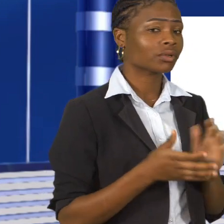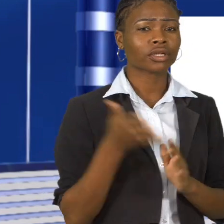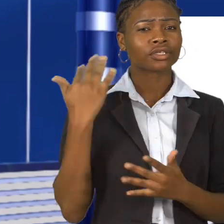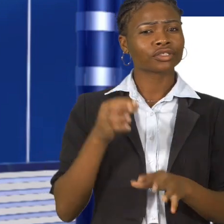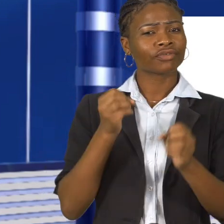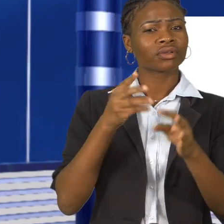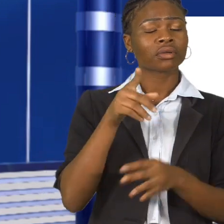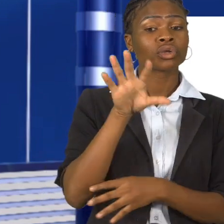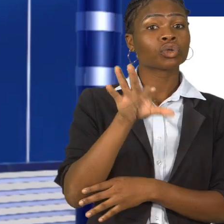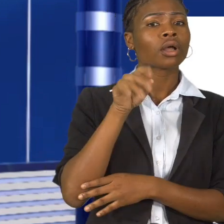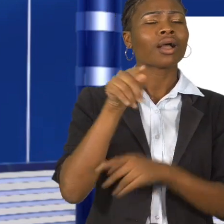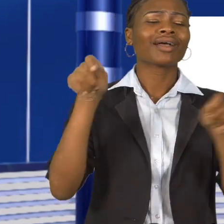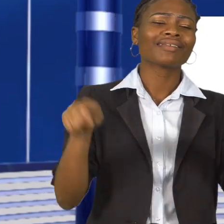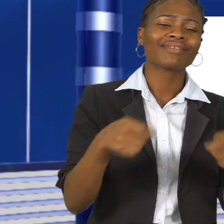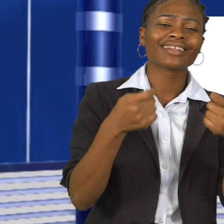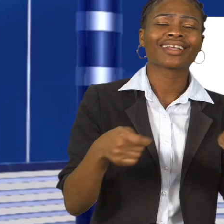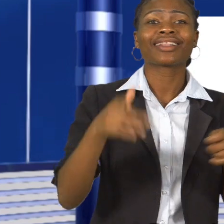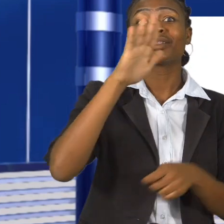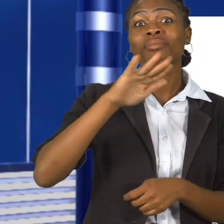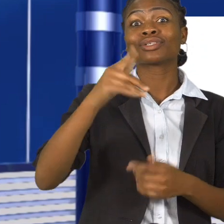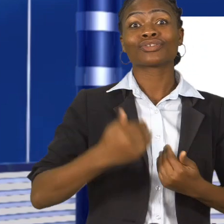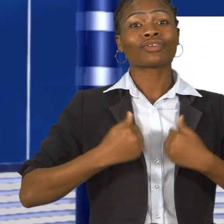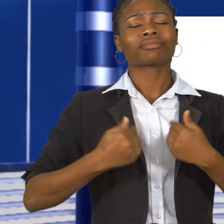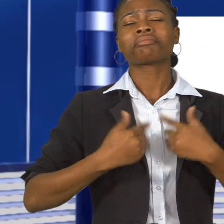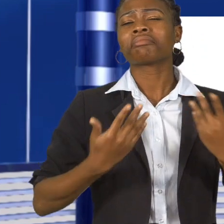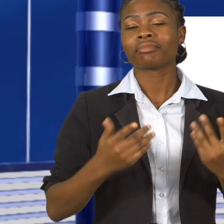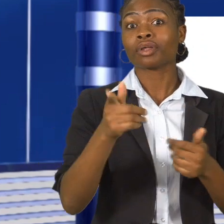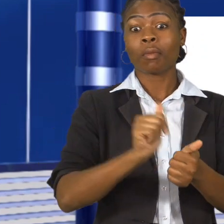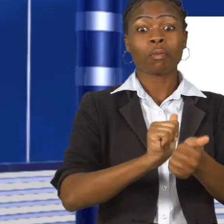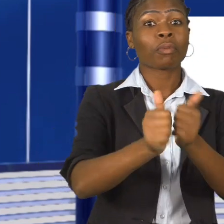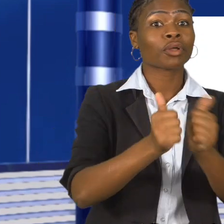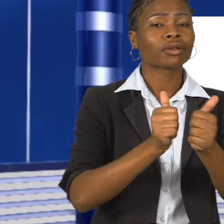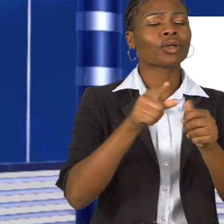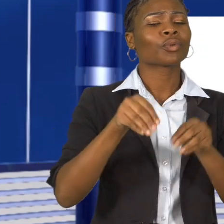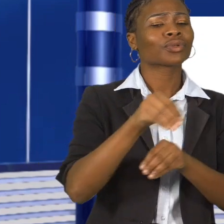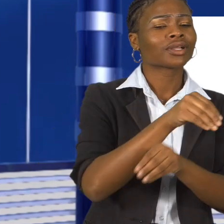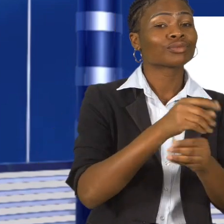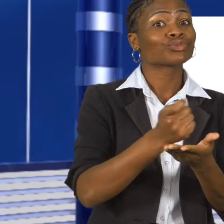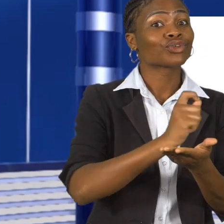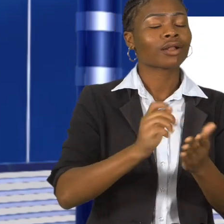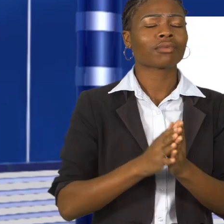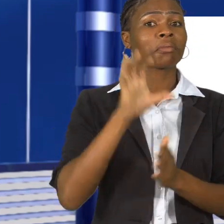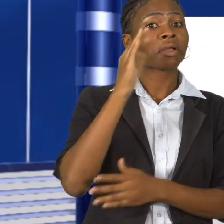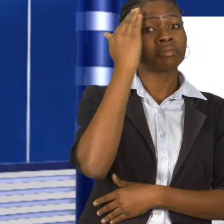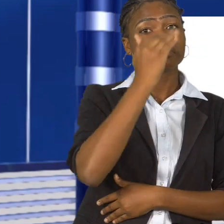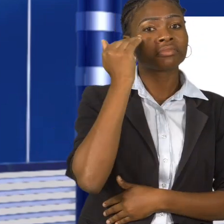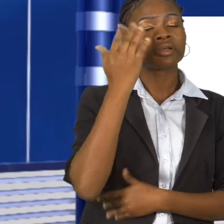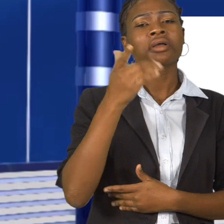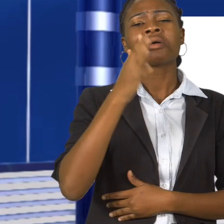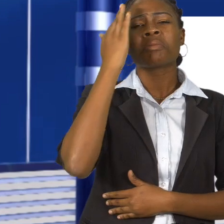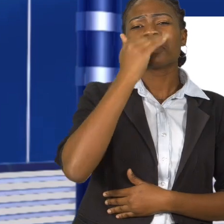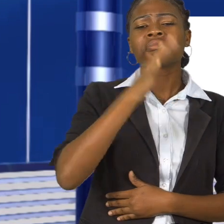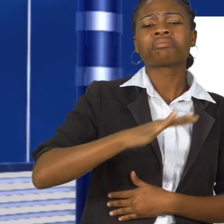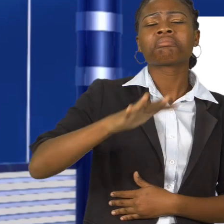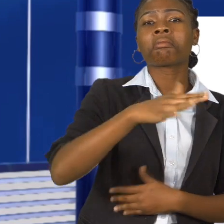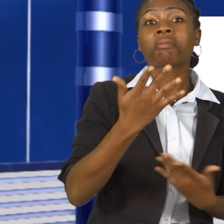O segundo bloco é destacado para o Festival Nacional dos Jogos Desportivos Escolares realizados na província